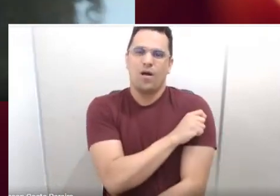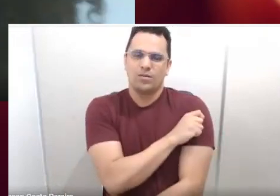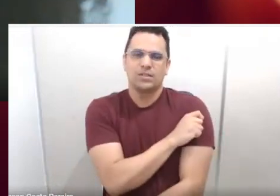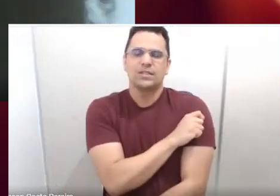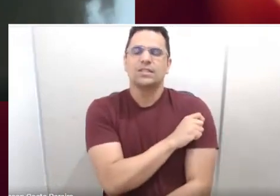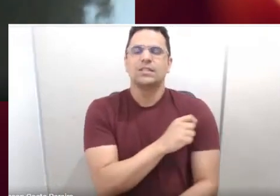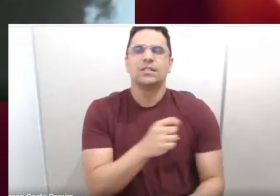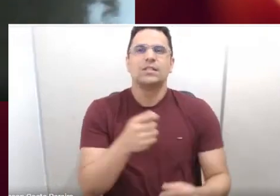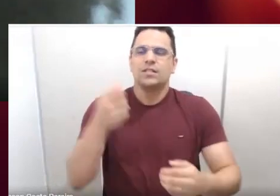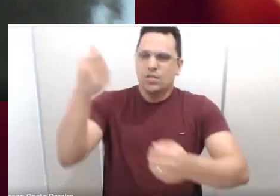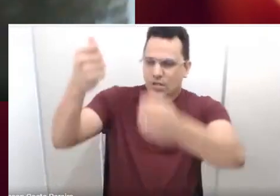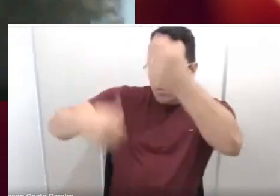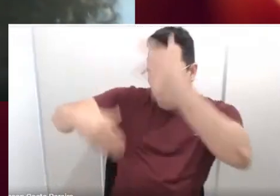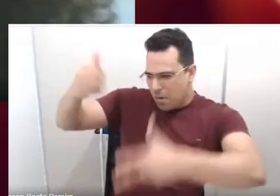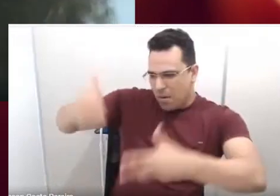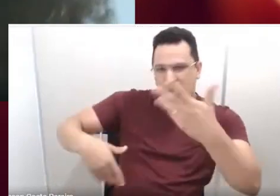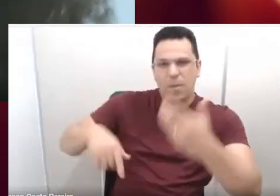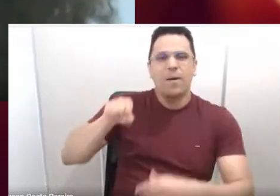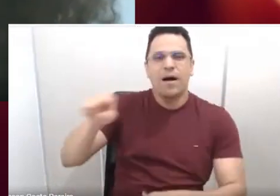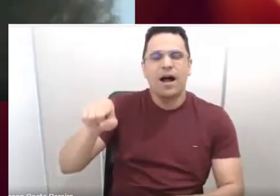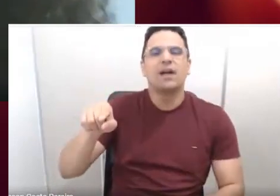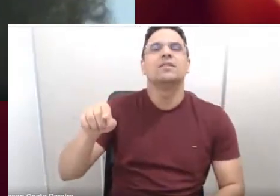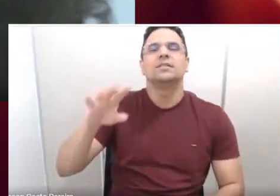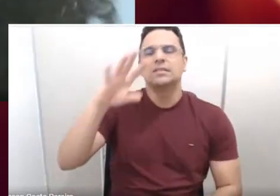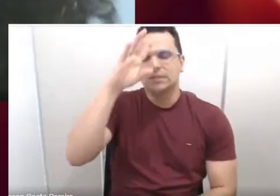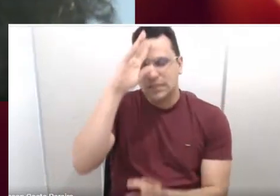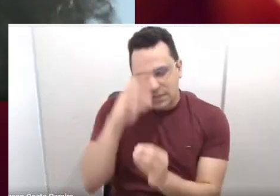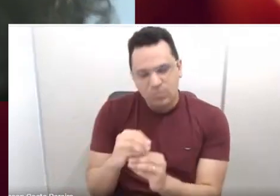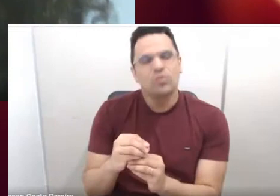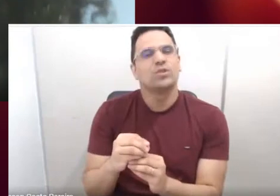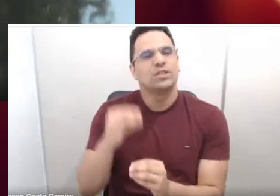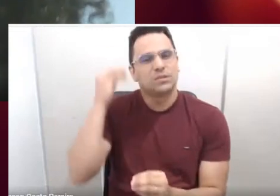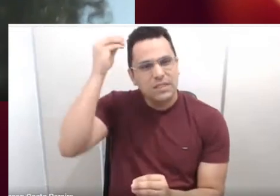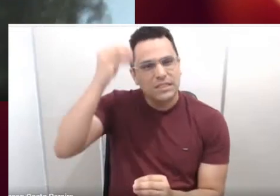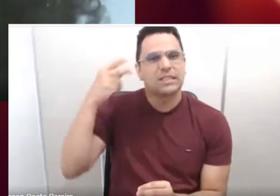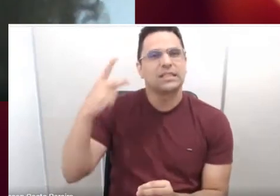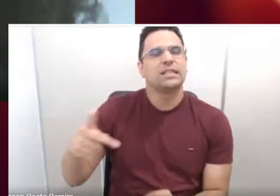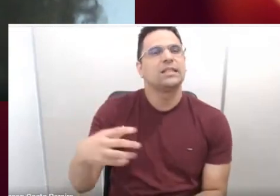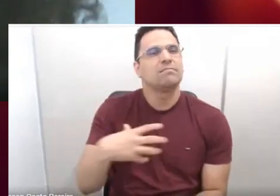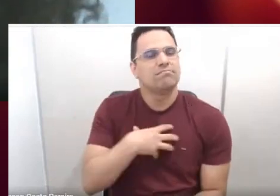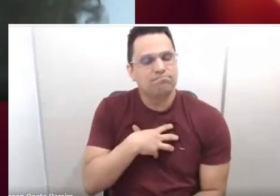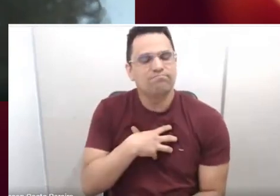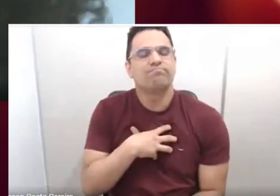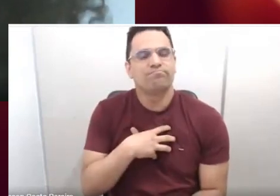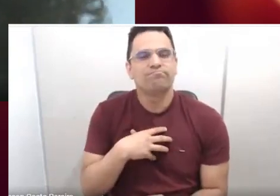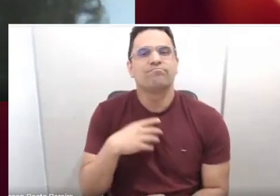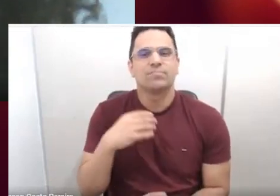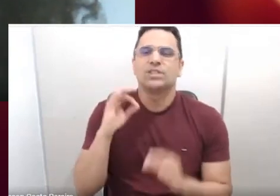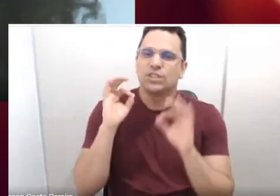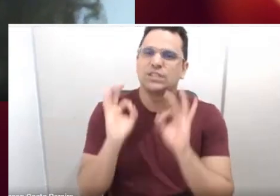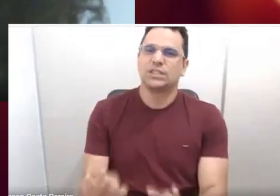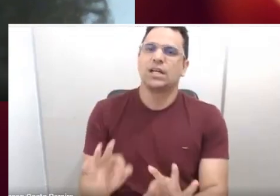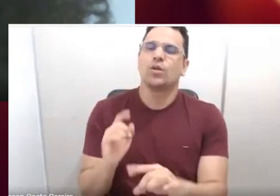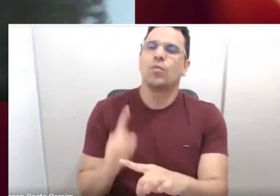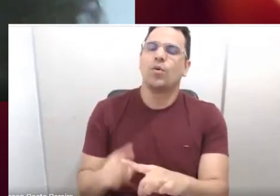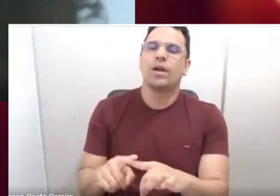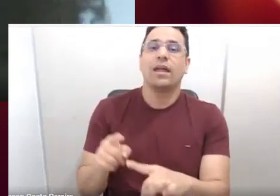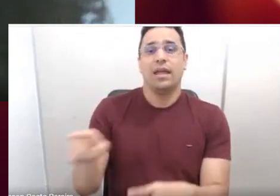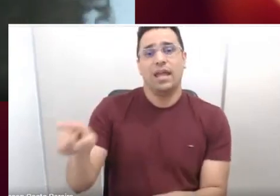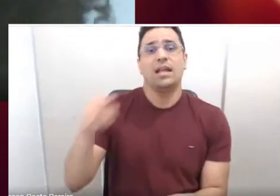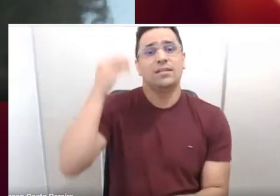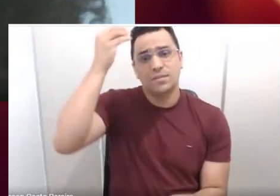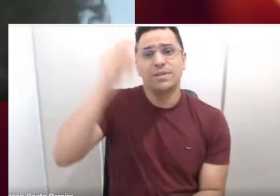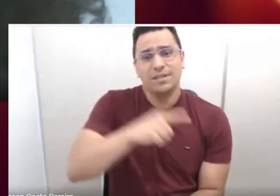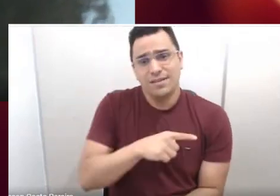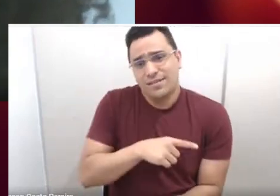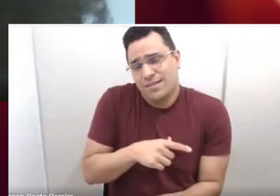Ele mostra ali, né, tudo que a gente precisa de fato olhar e é muito importante a gente ouvir, né, e não só, acho que quando a